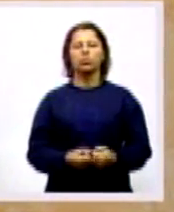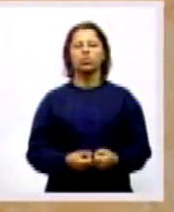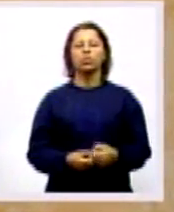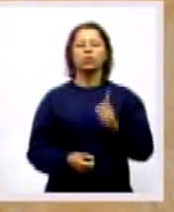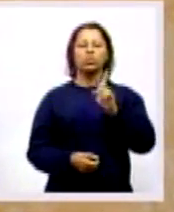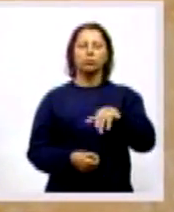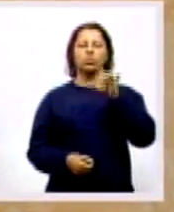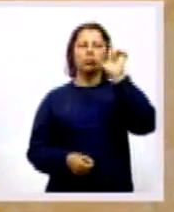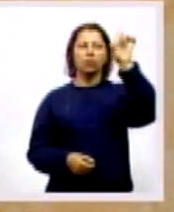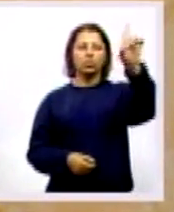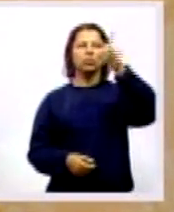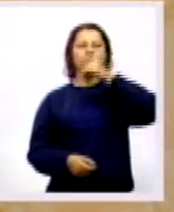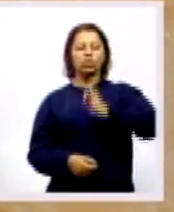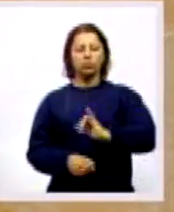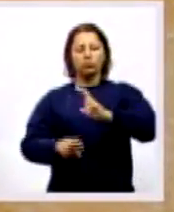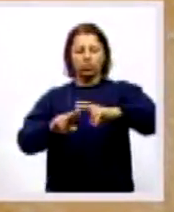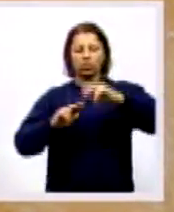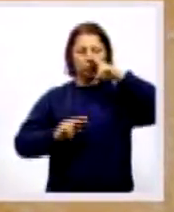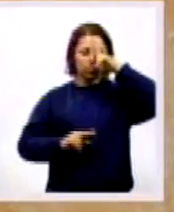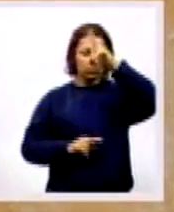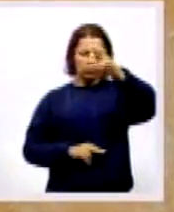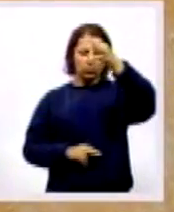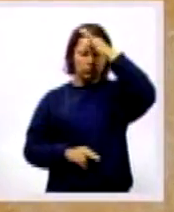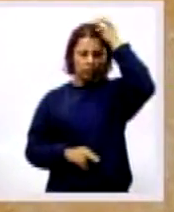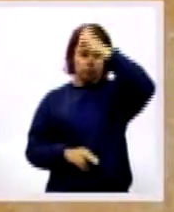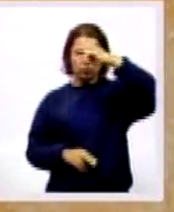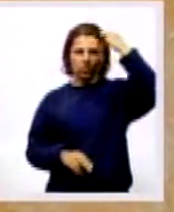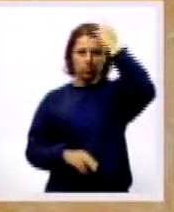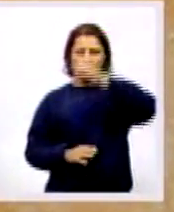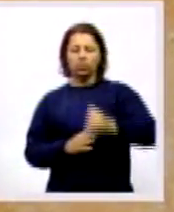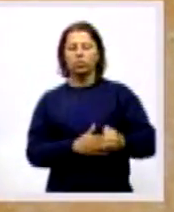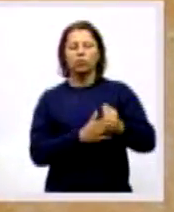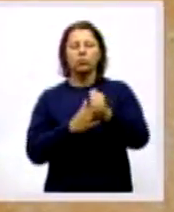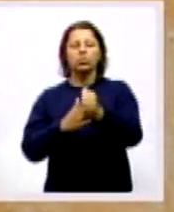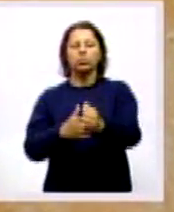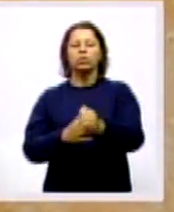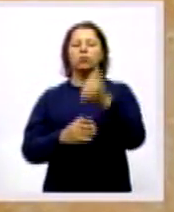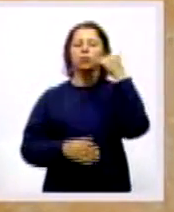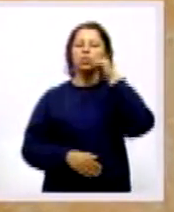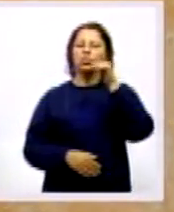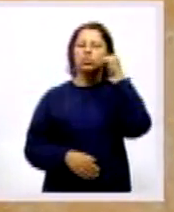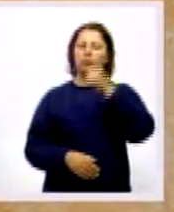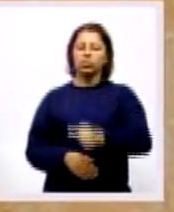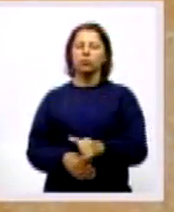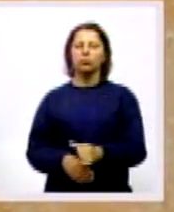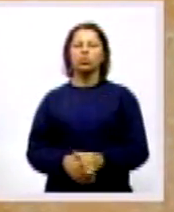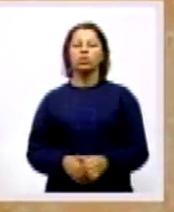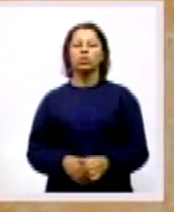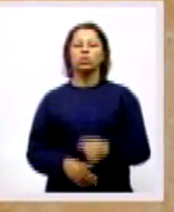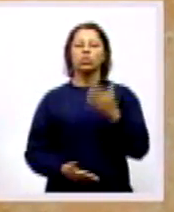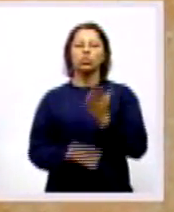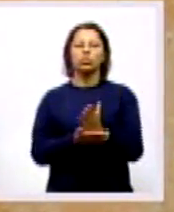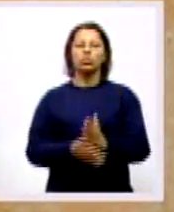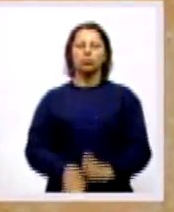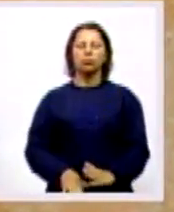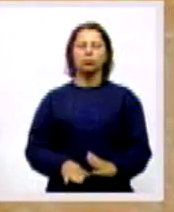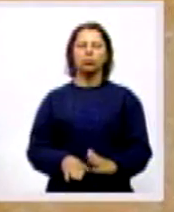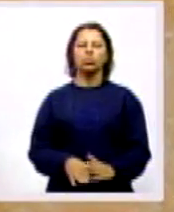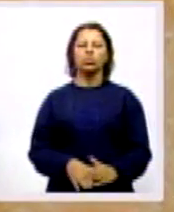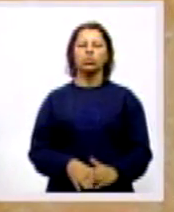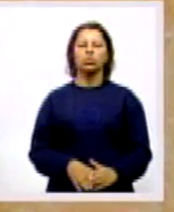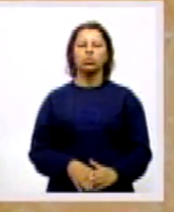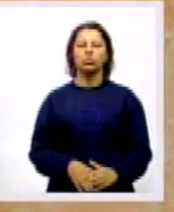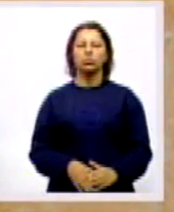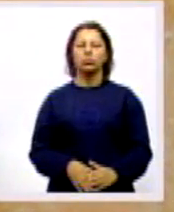É o que Deus nos diz pela força do seu Espírito Santo a nos conduzir. Mulher, para de se enxergar do